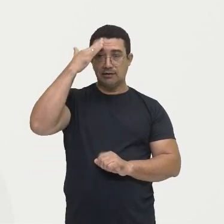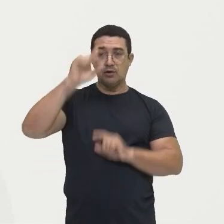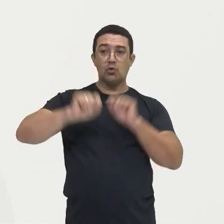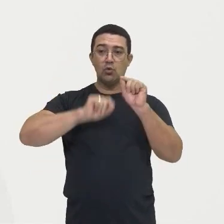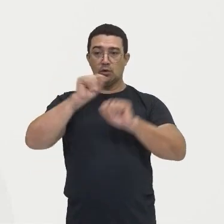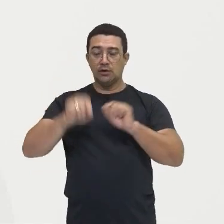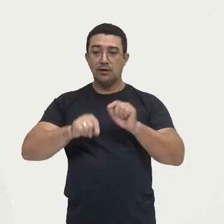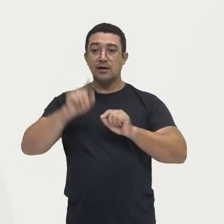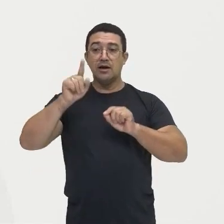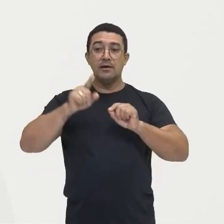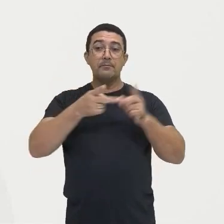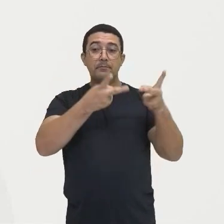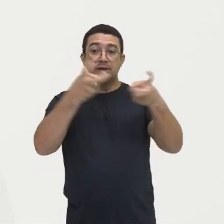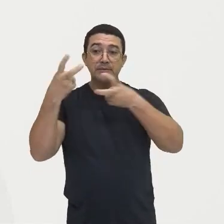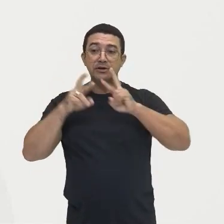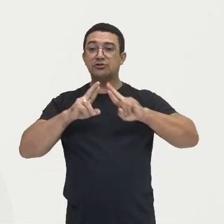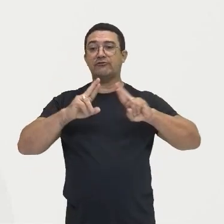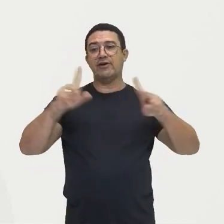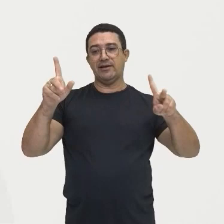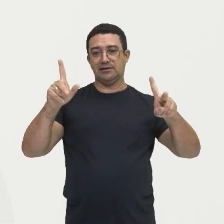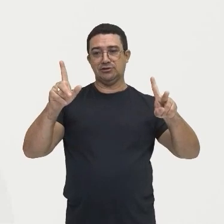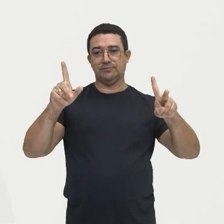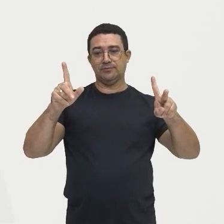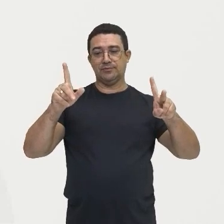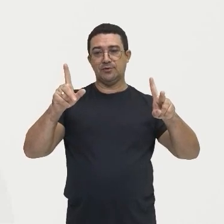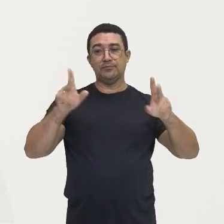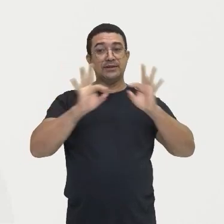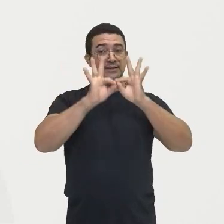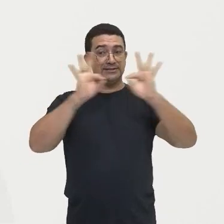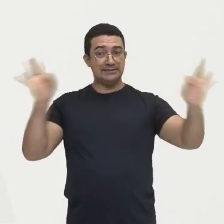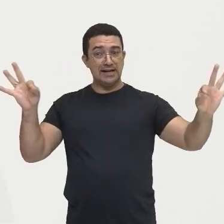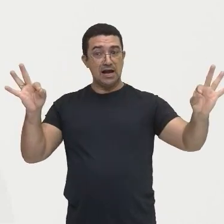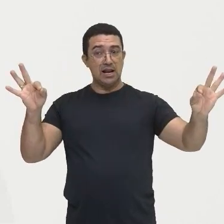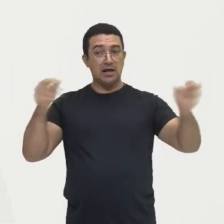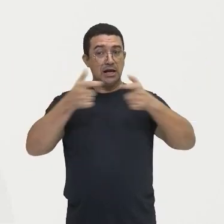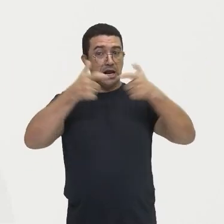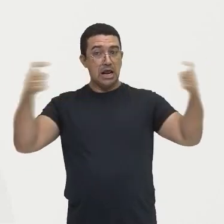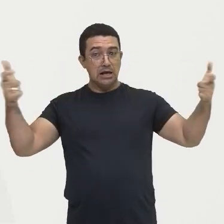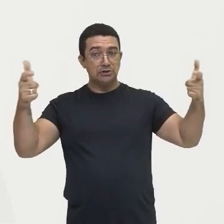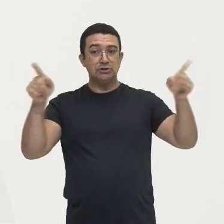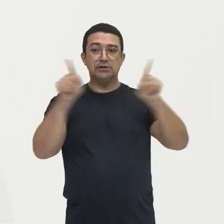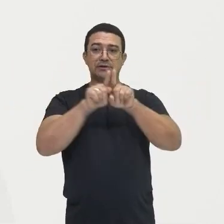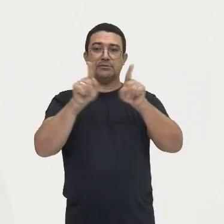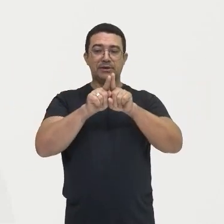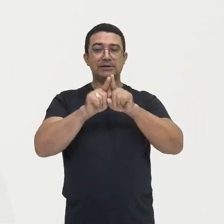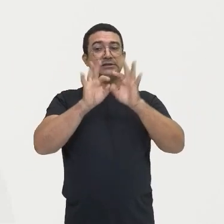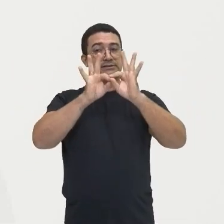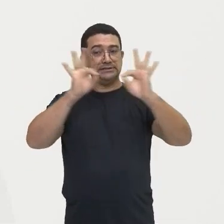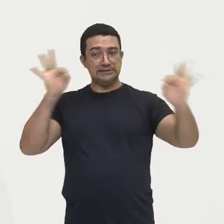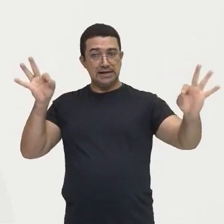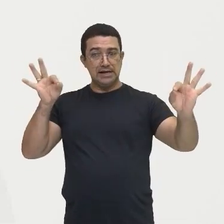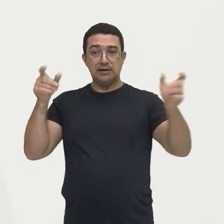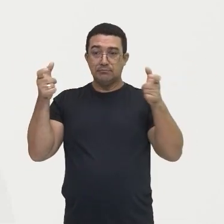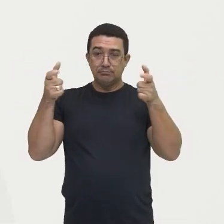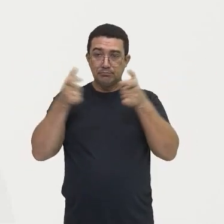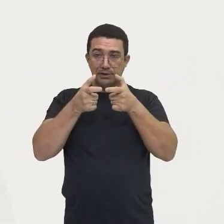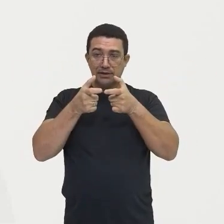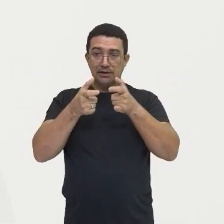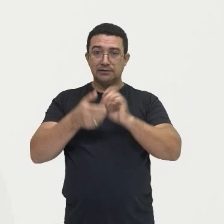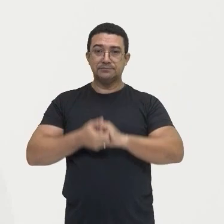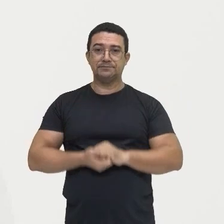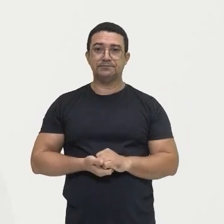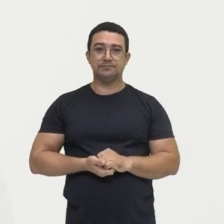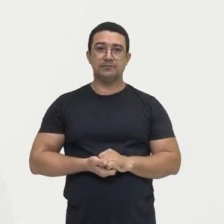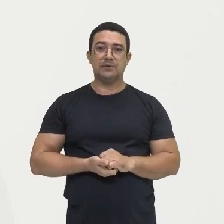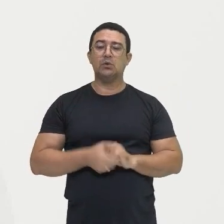que é a diferença entre escala grande e escala pequena, tá certo? Vamos lá, olha só. A gente tem a